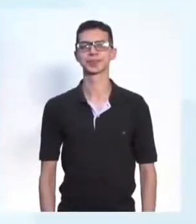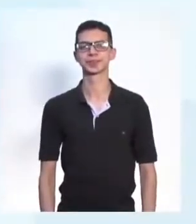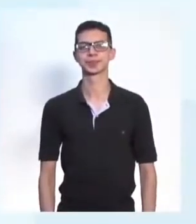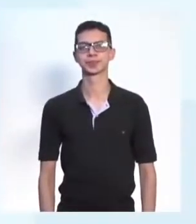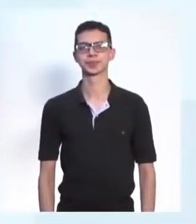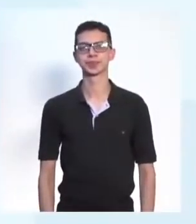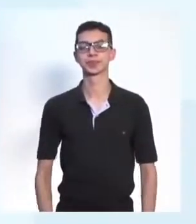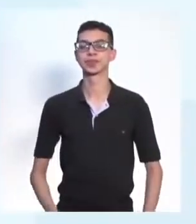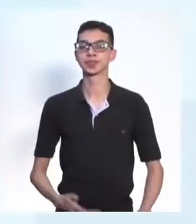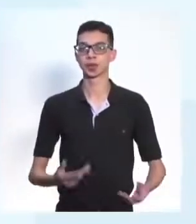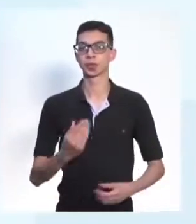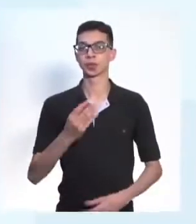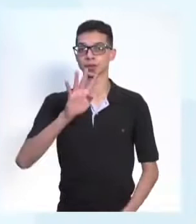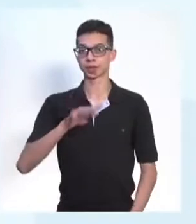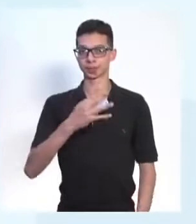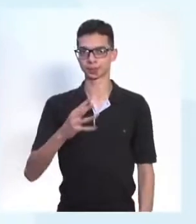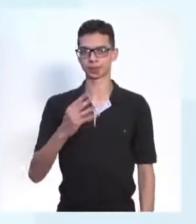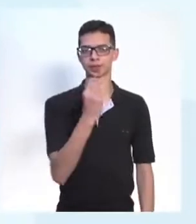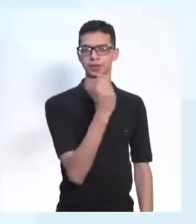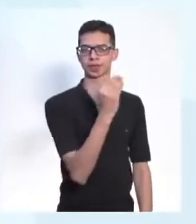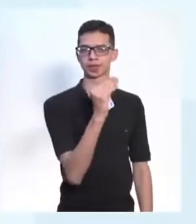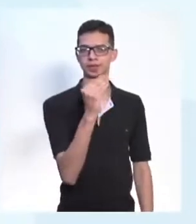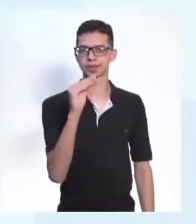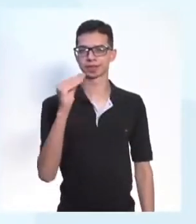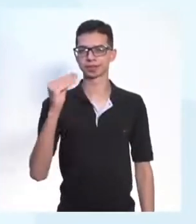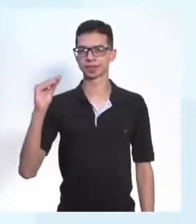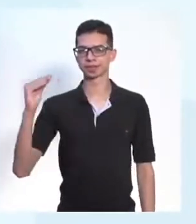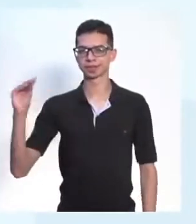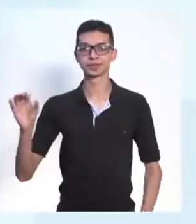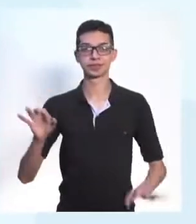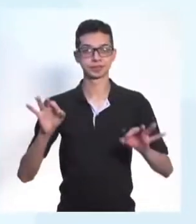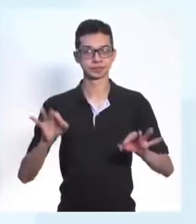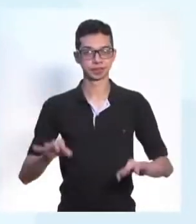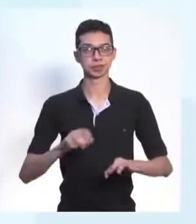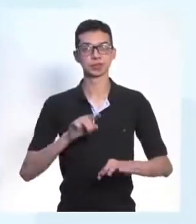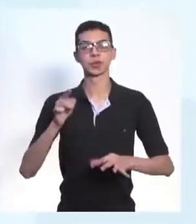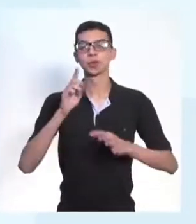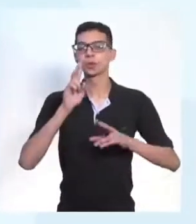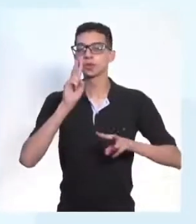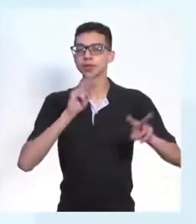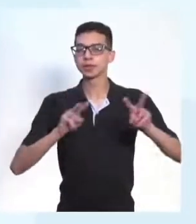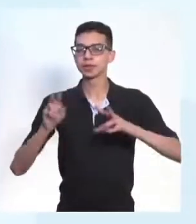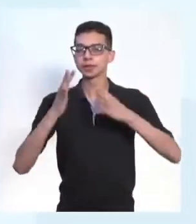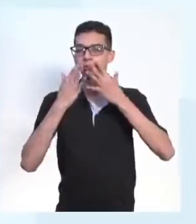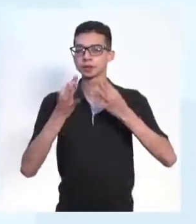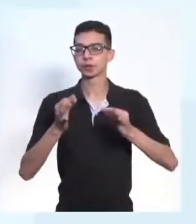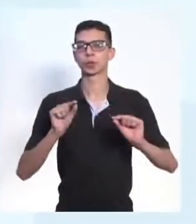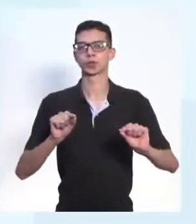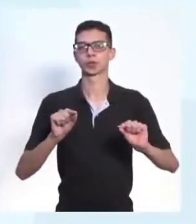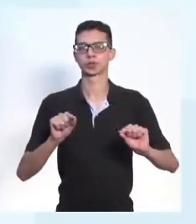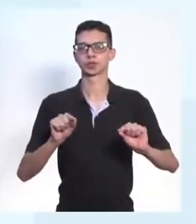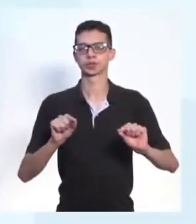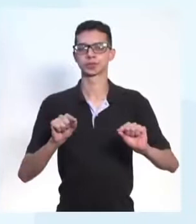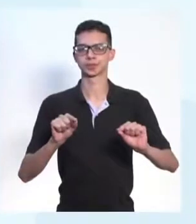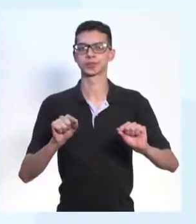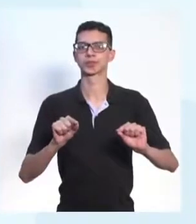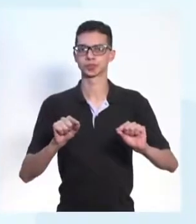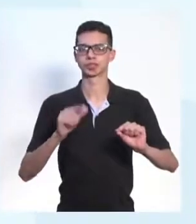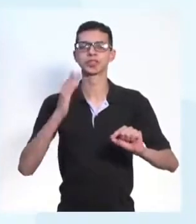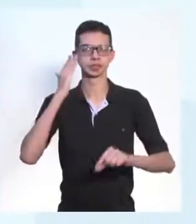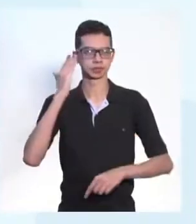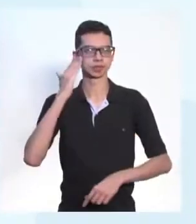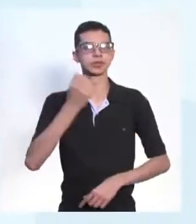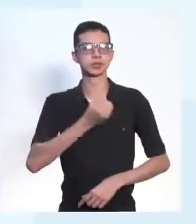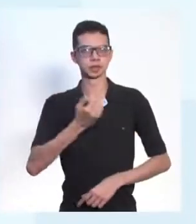A gente vai preencher essa tabela, certo? Observando o quê? Já coloquei aqui que a gente contou. Nós